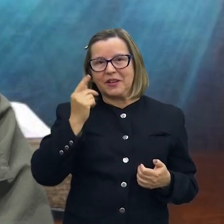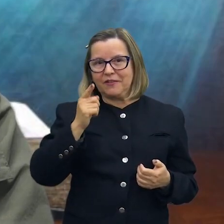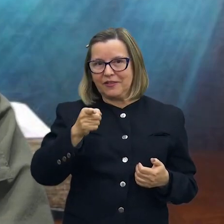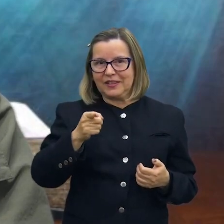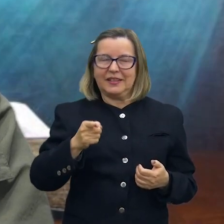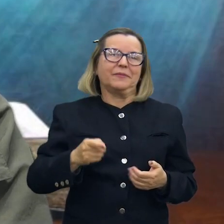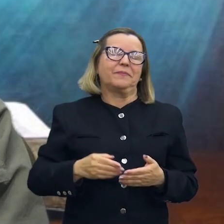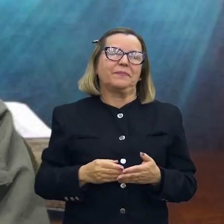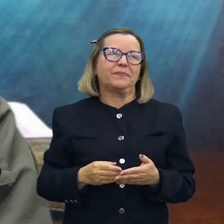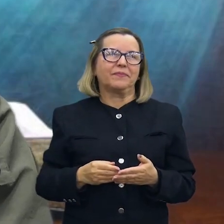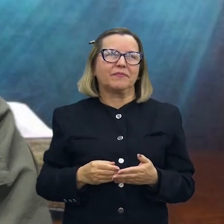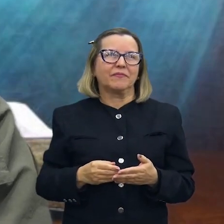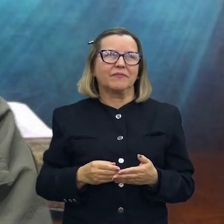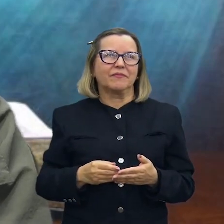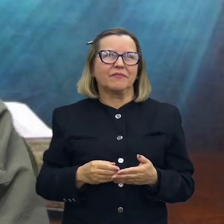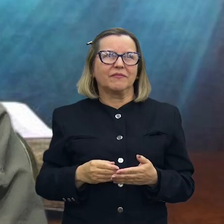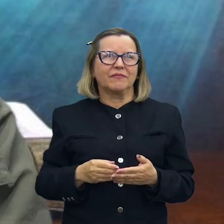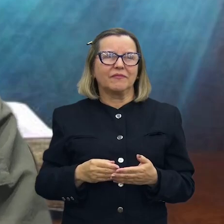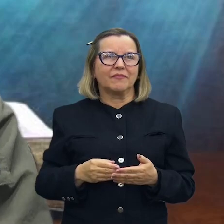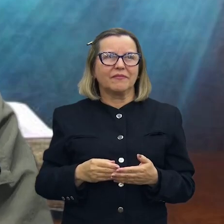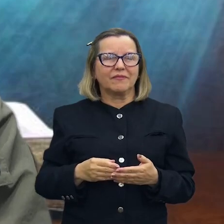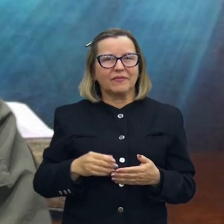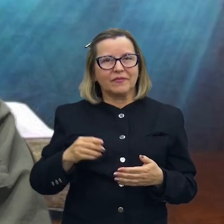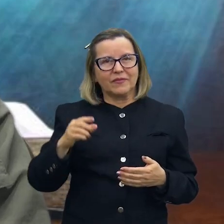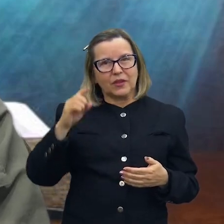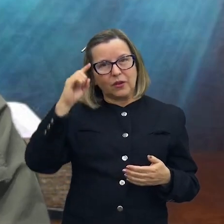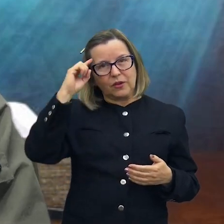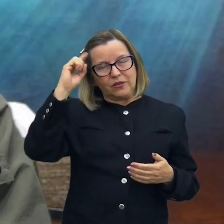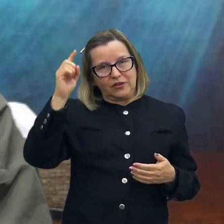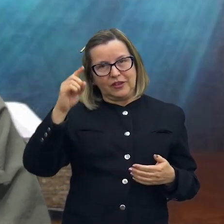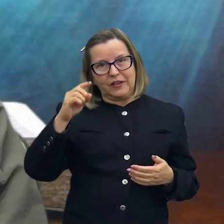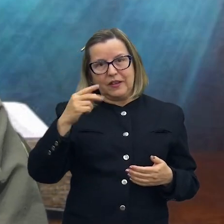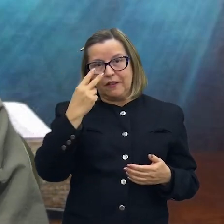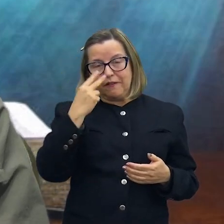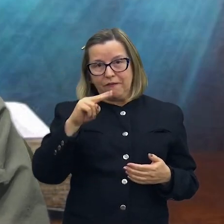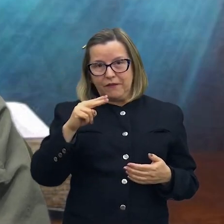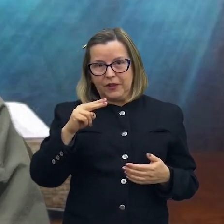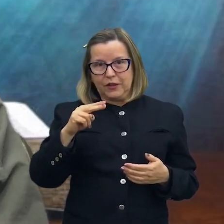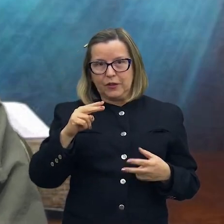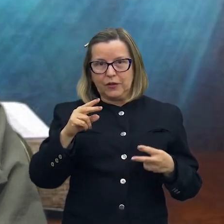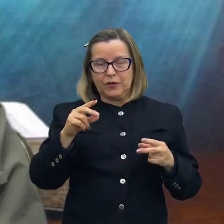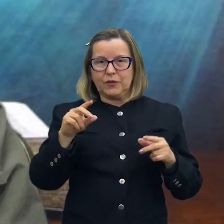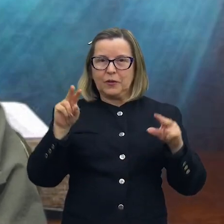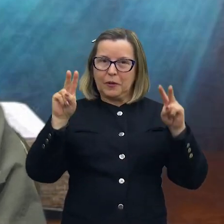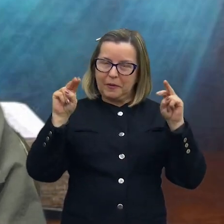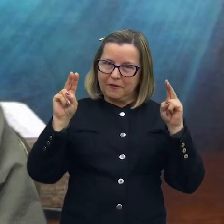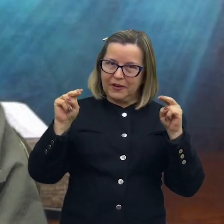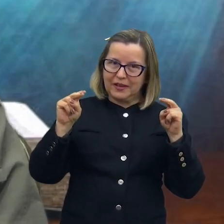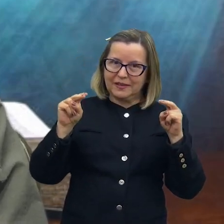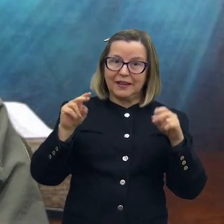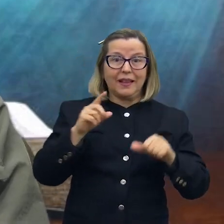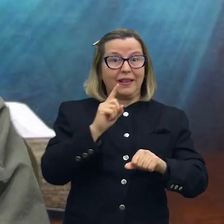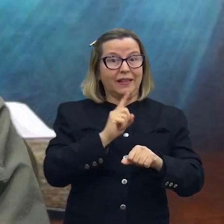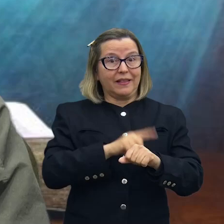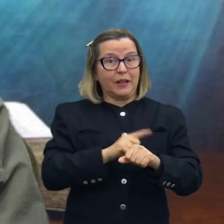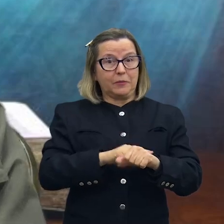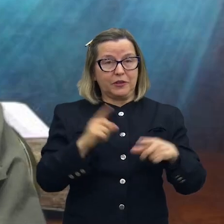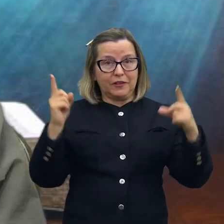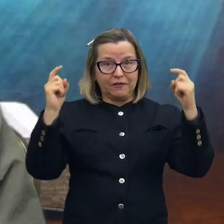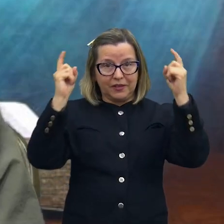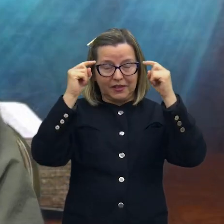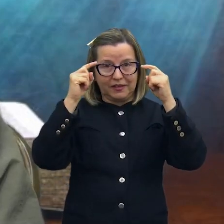Tempos tranquilos formam homens moles. Tempos difíceis formam os